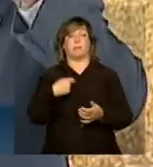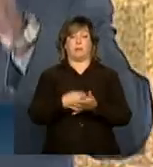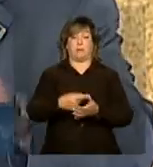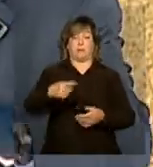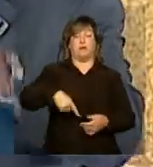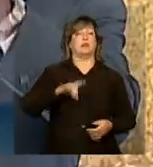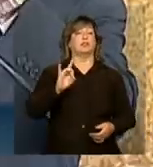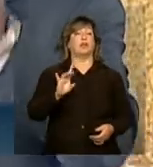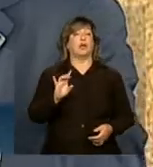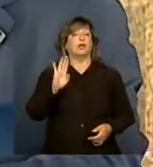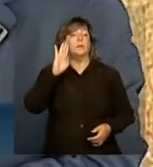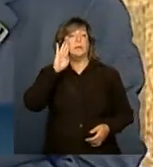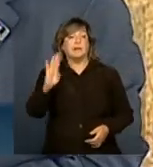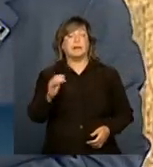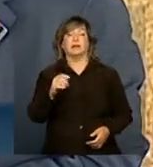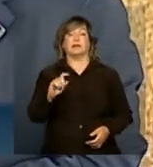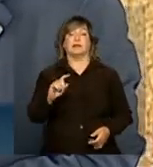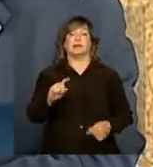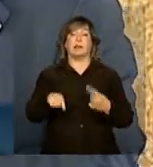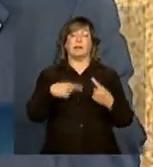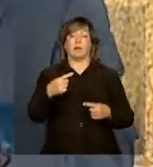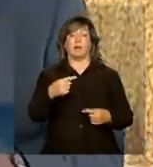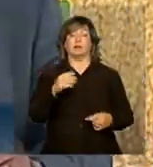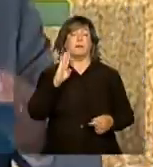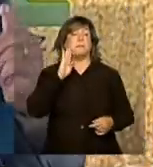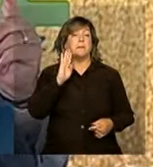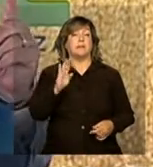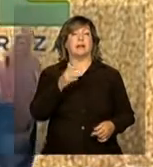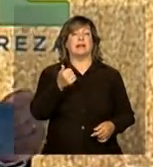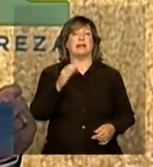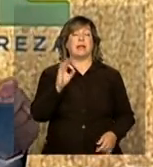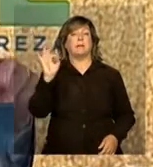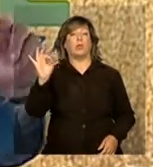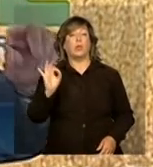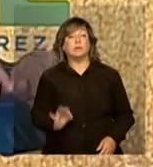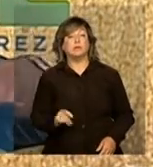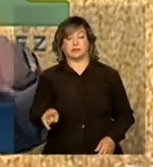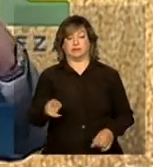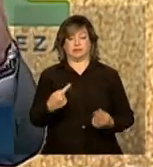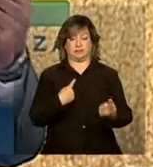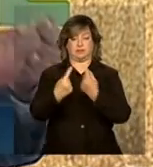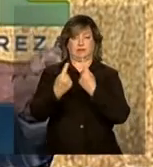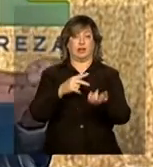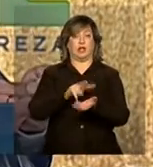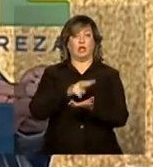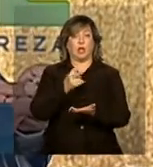de 10% da estrada duplicada,